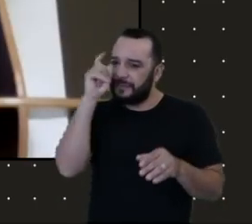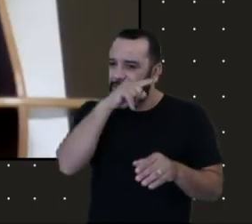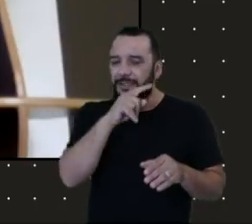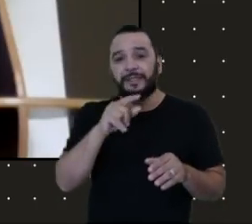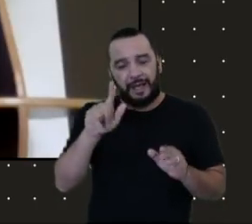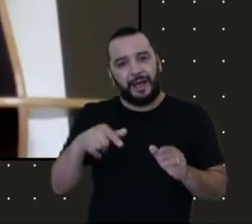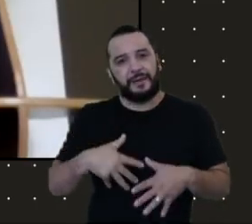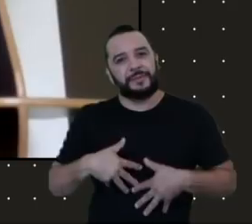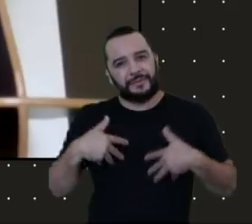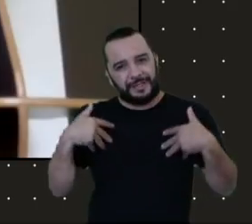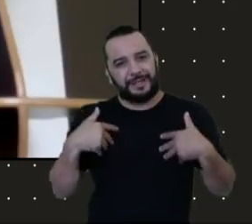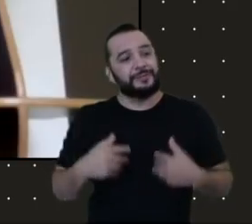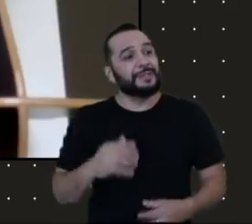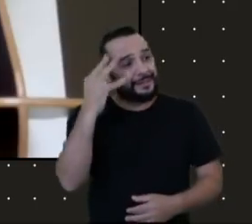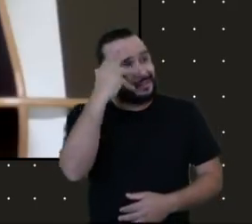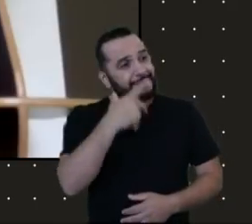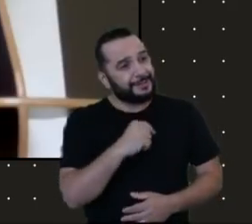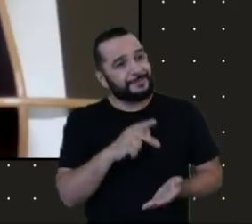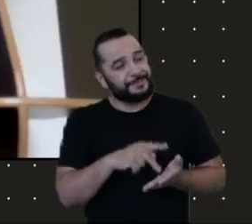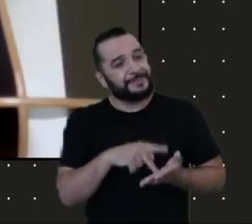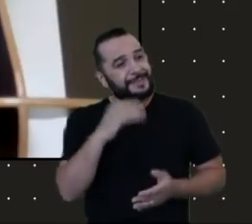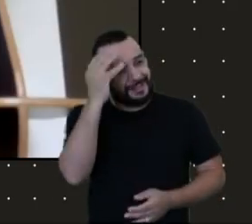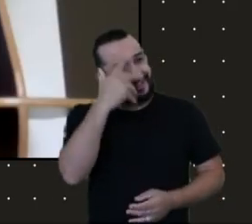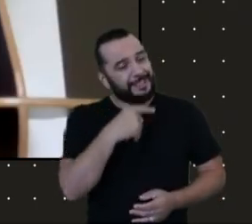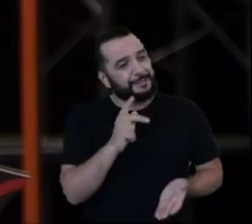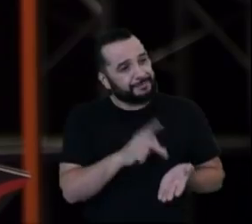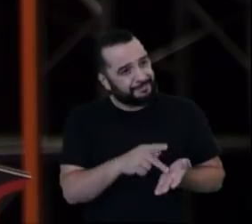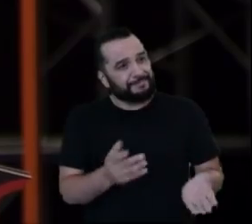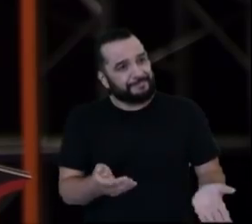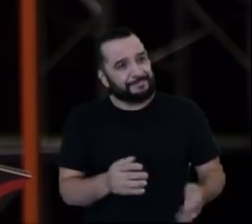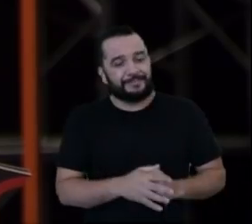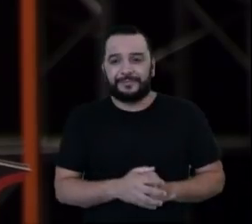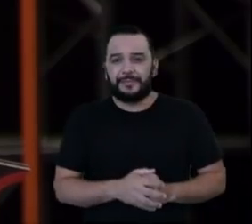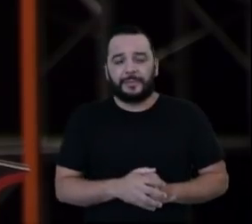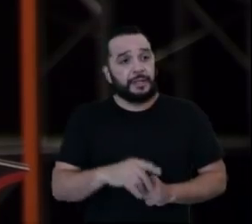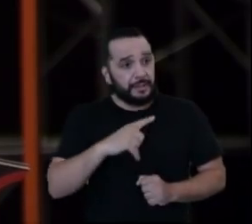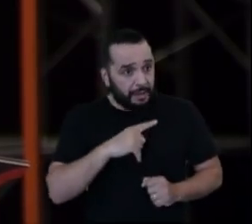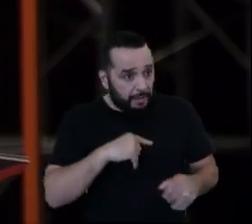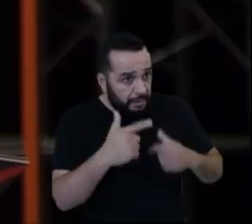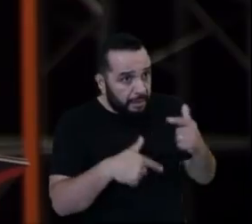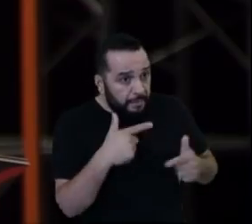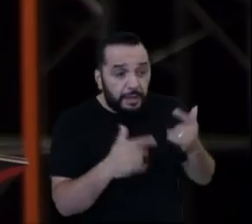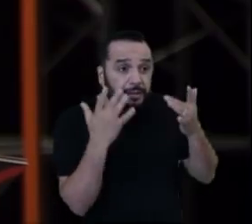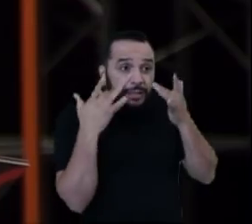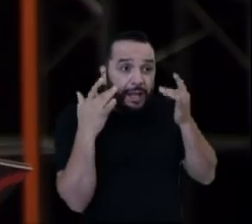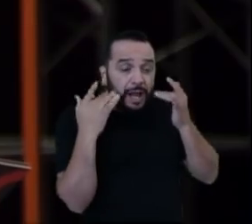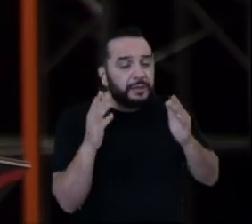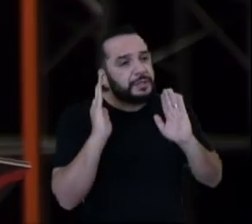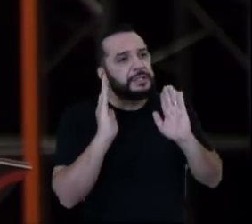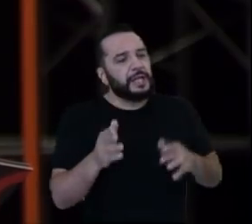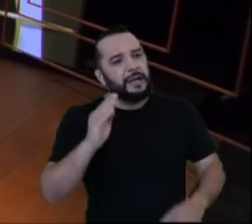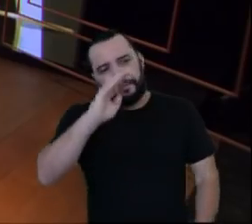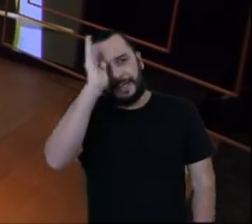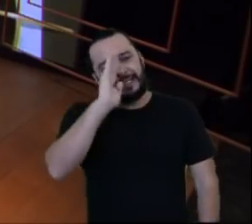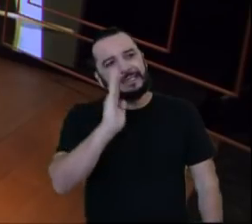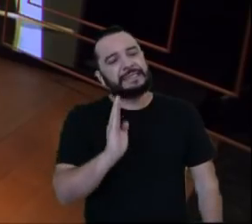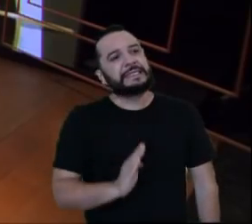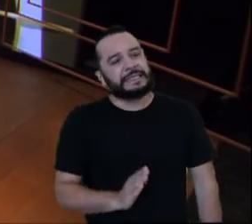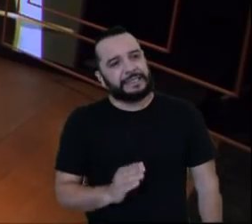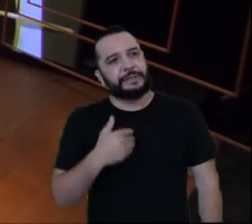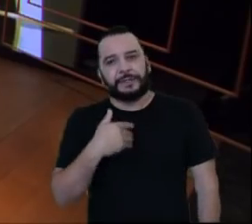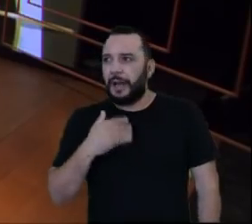as pessoas a ter esperança, a confiar na capacidade de superar um momento tão duro como o momento da perda. E